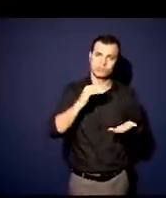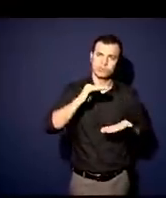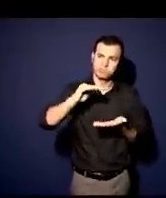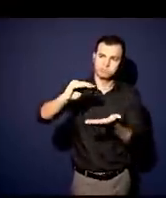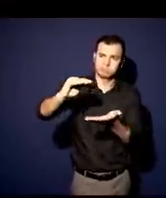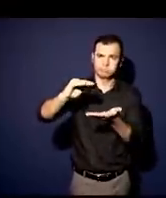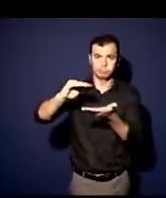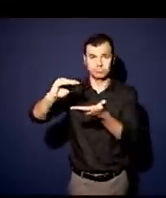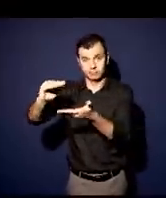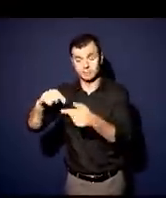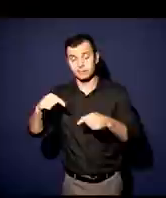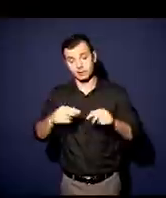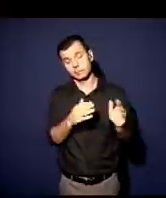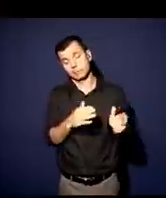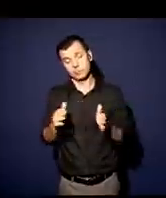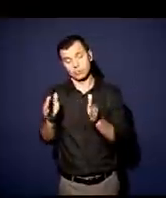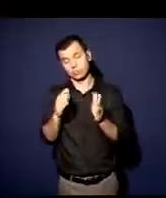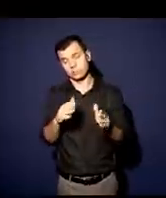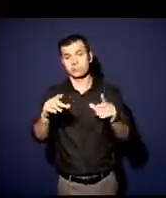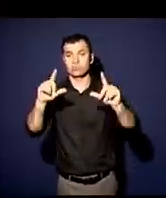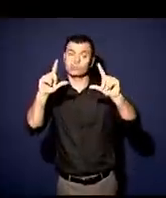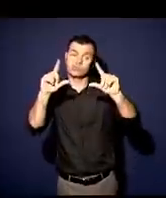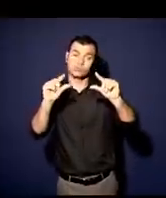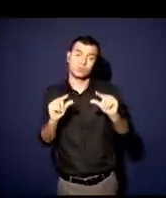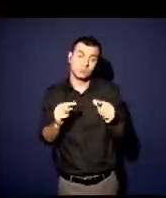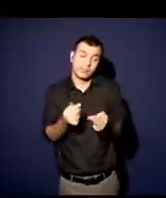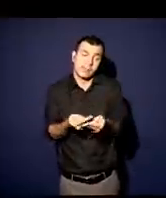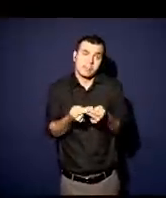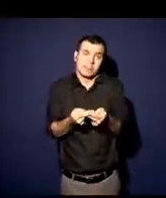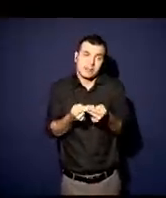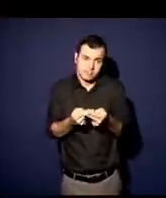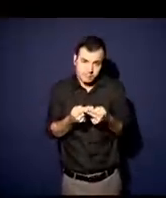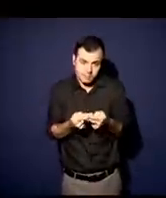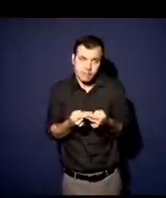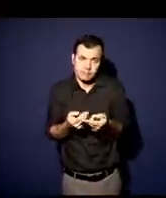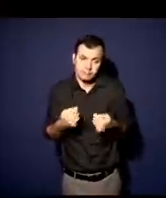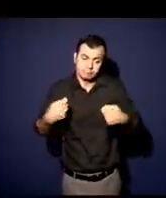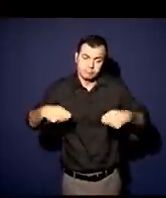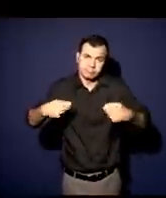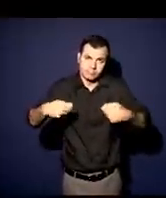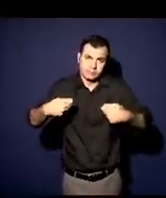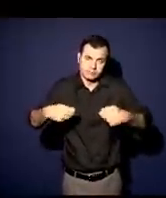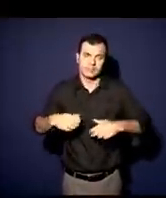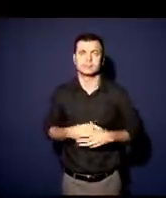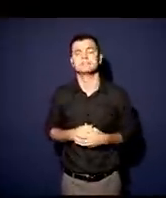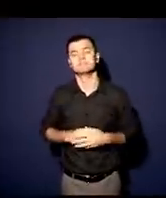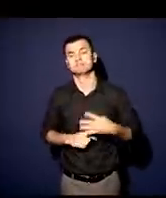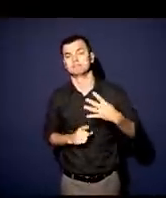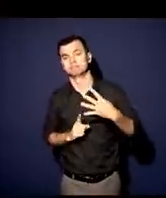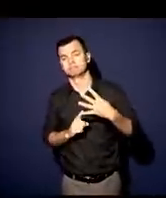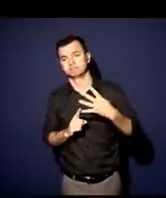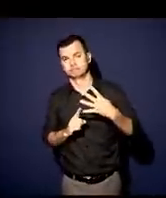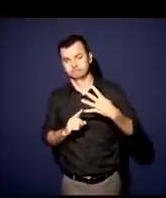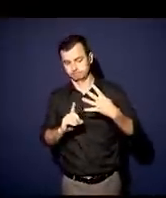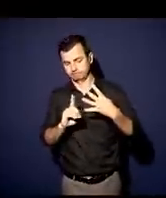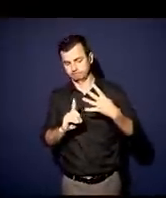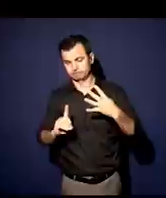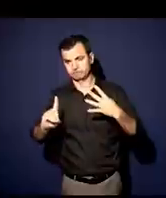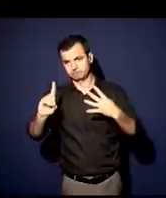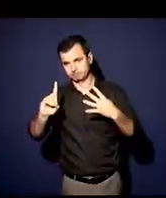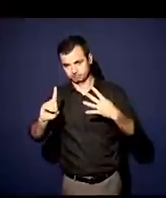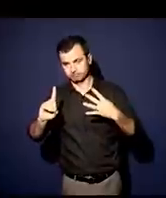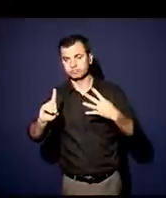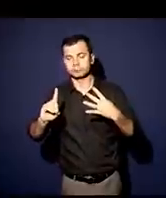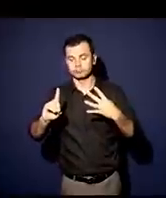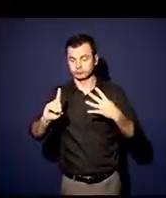global. É um mal necessário, mas tem suas consequências. Quarto D, a